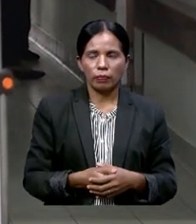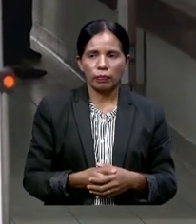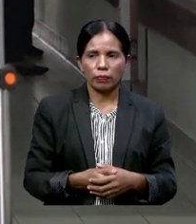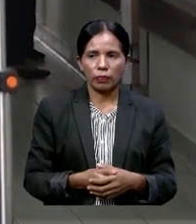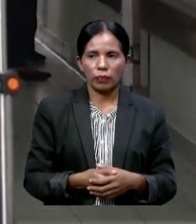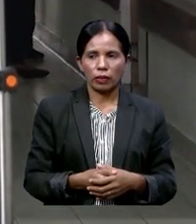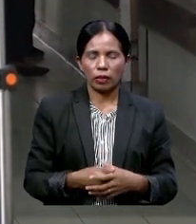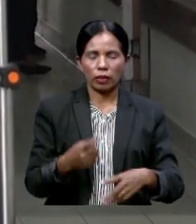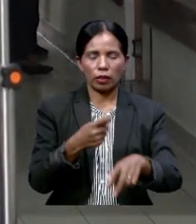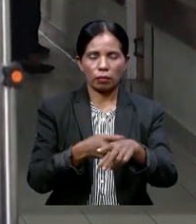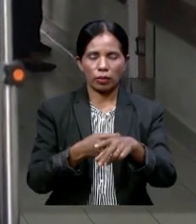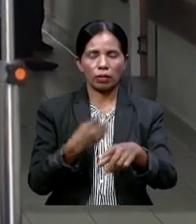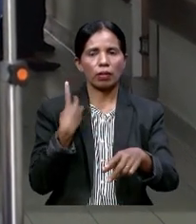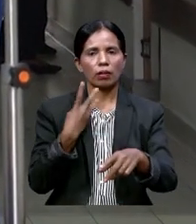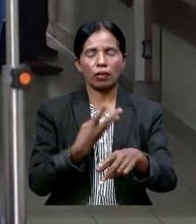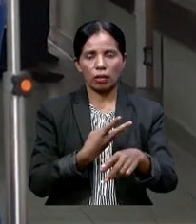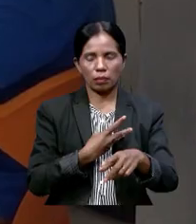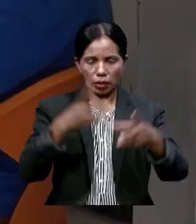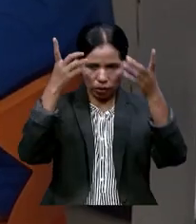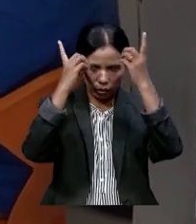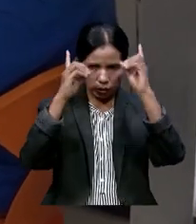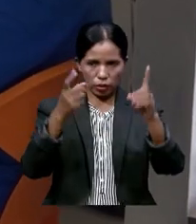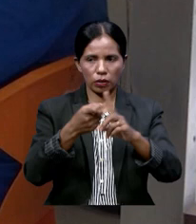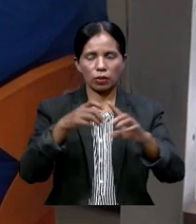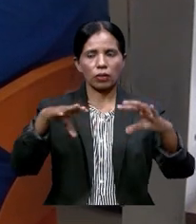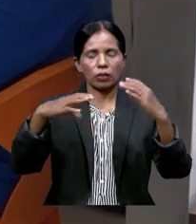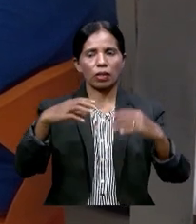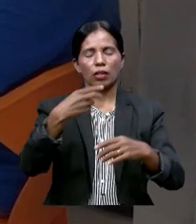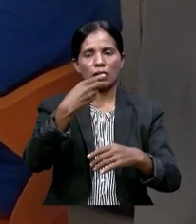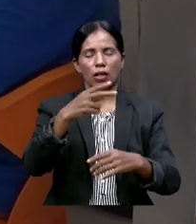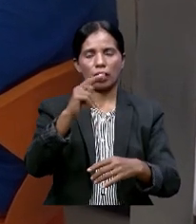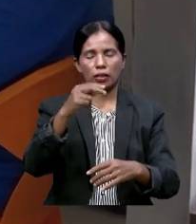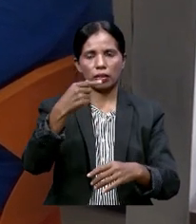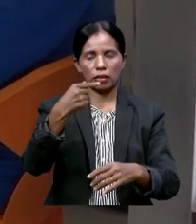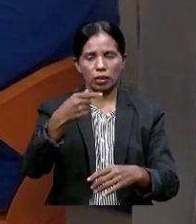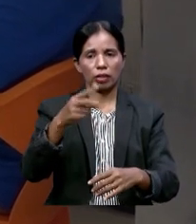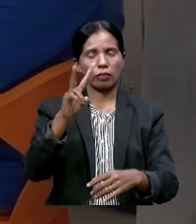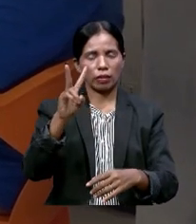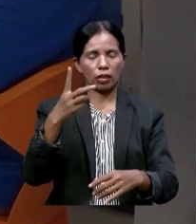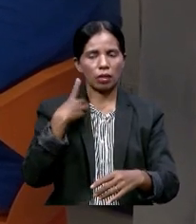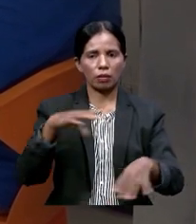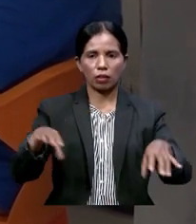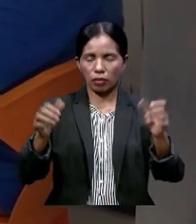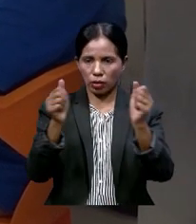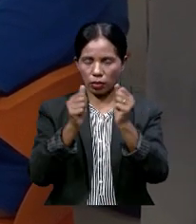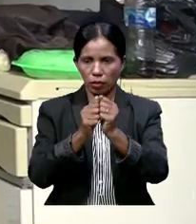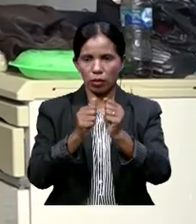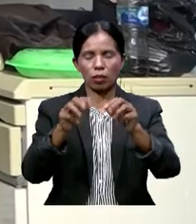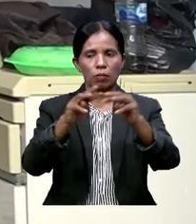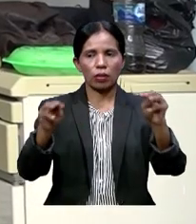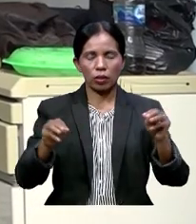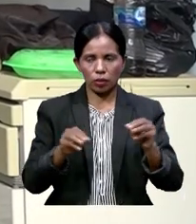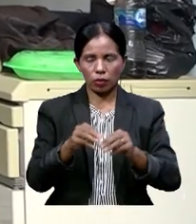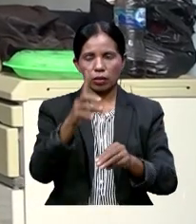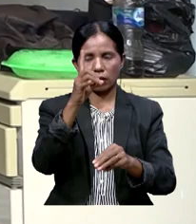curto prazo solução neve mak ami decidi o conselho a gente decidi kata ami loke cooperação com município de Lili serviço